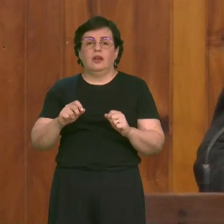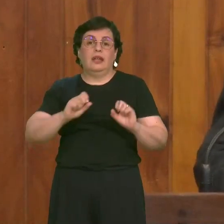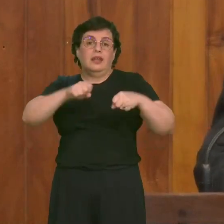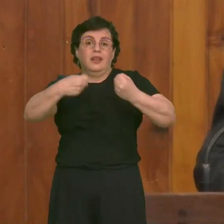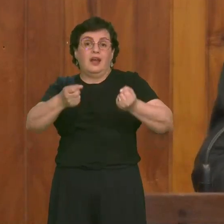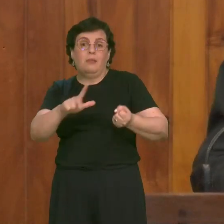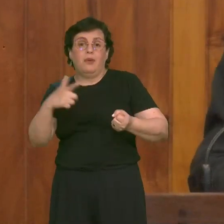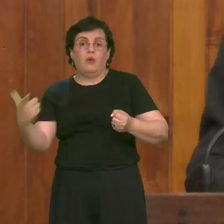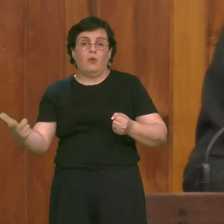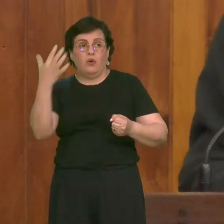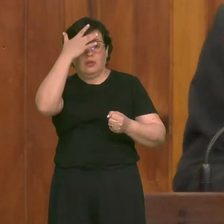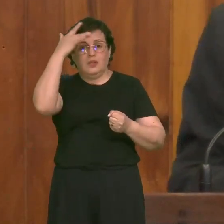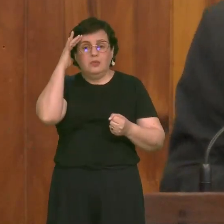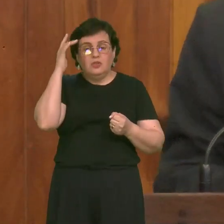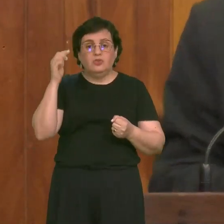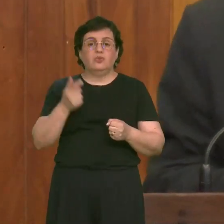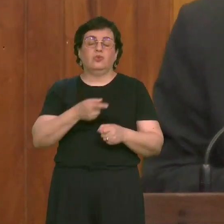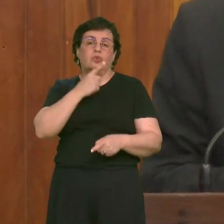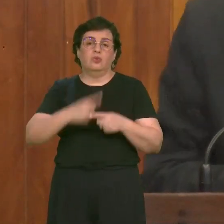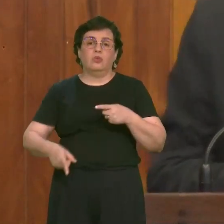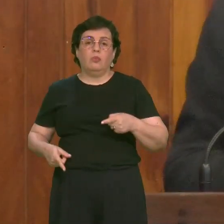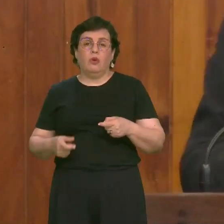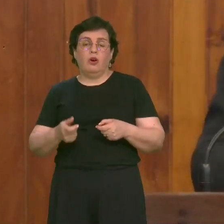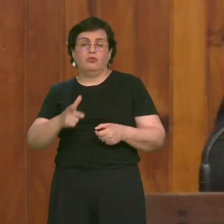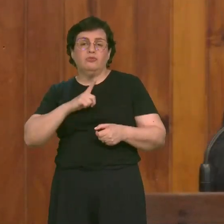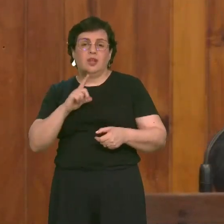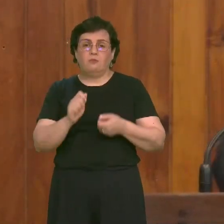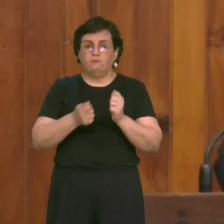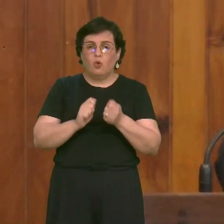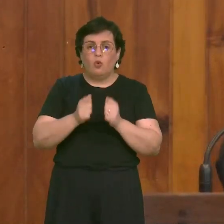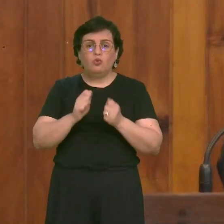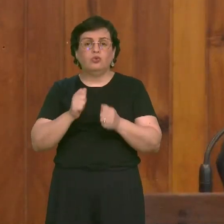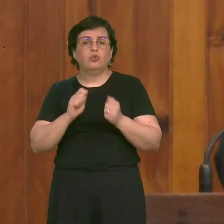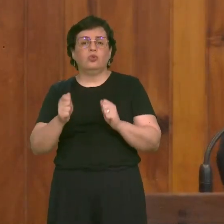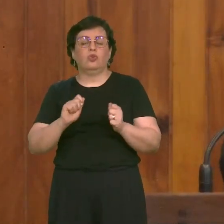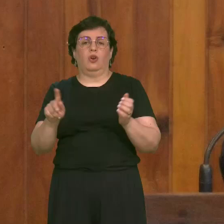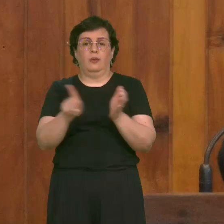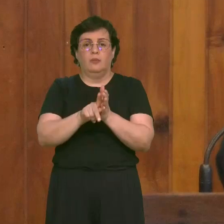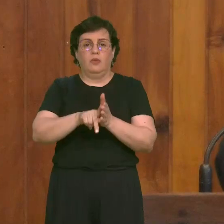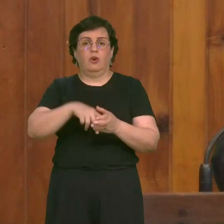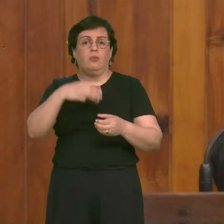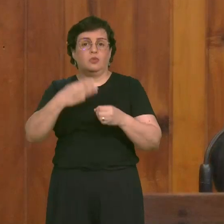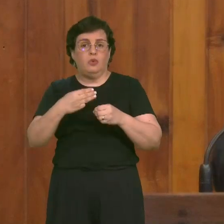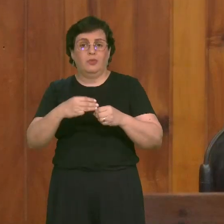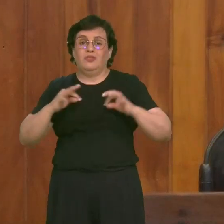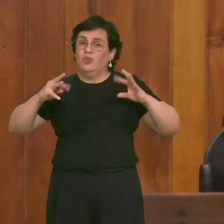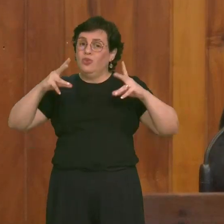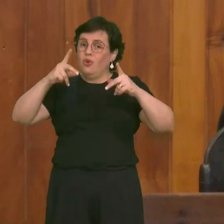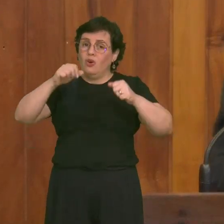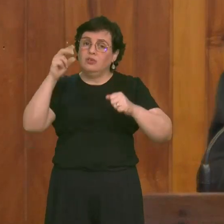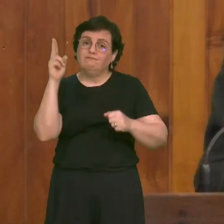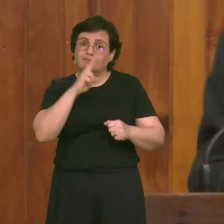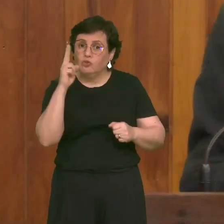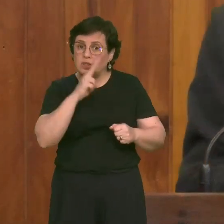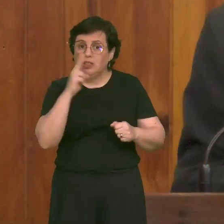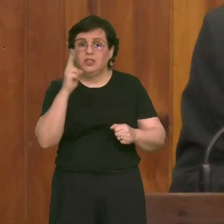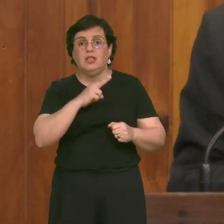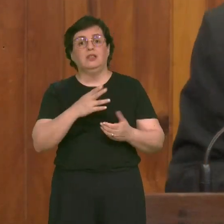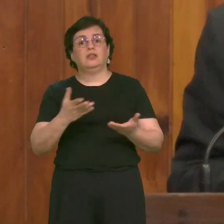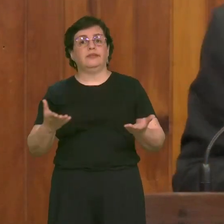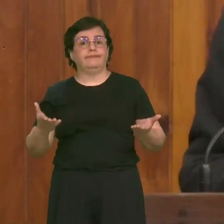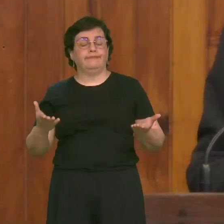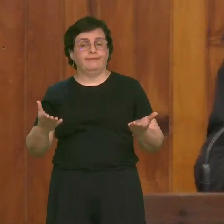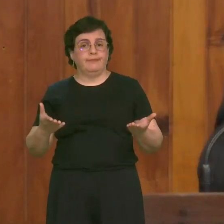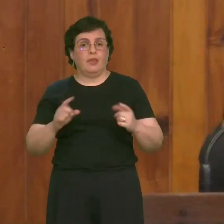que não se possa ter um controle rigoroso por parte do município é toda a rede de urgência emergência agora